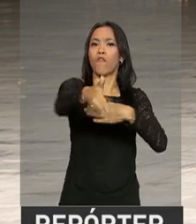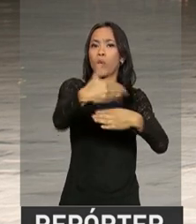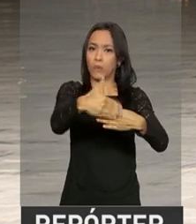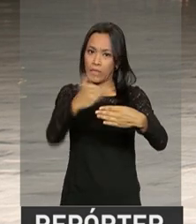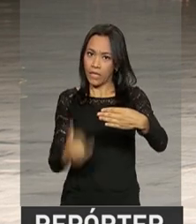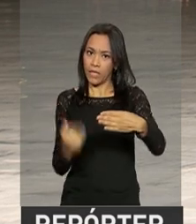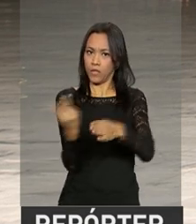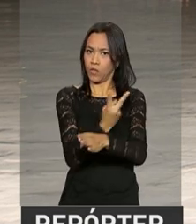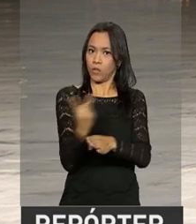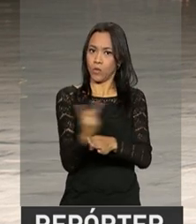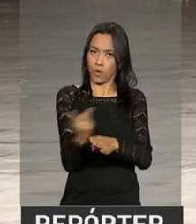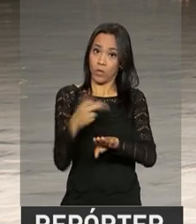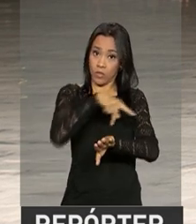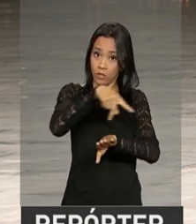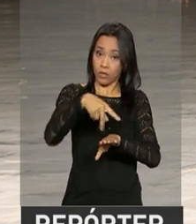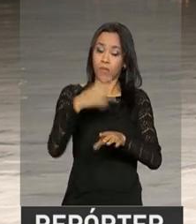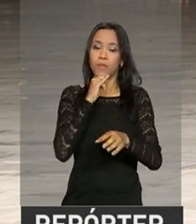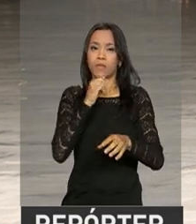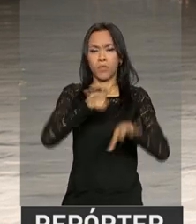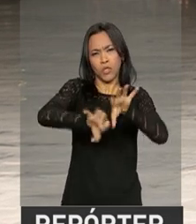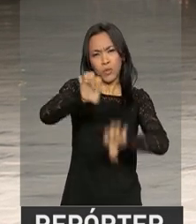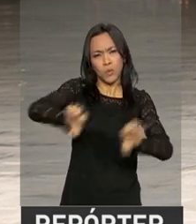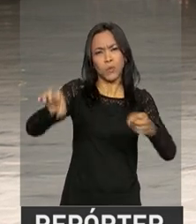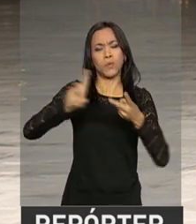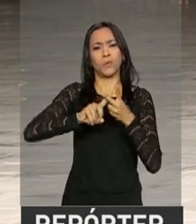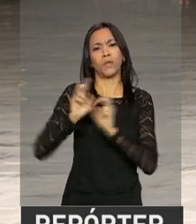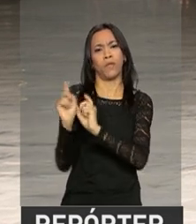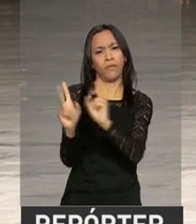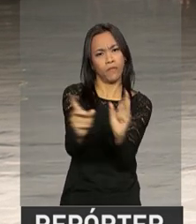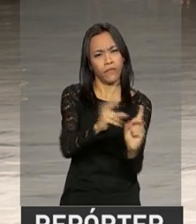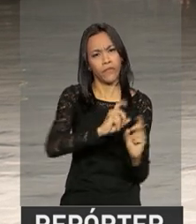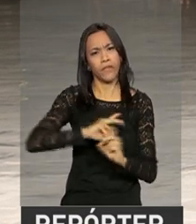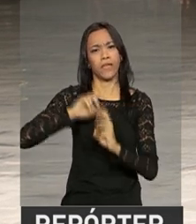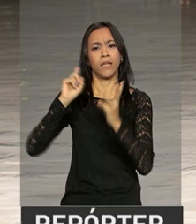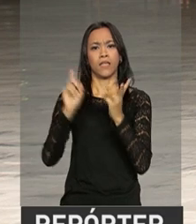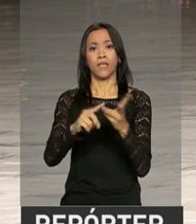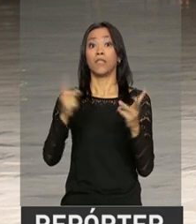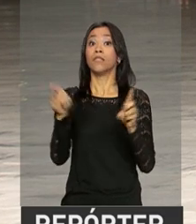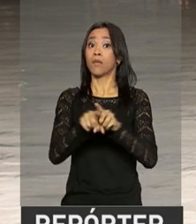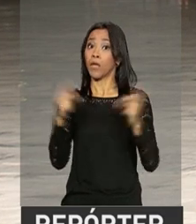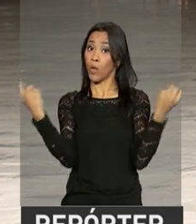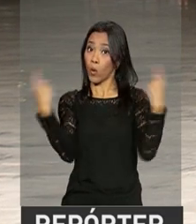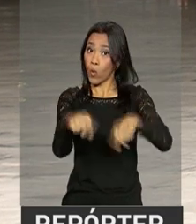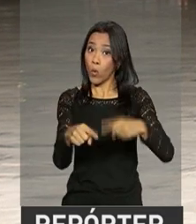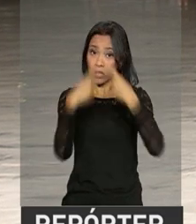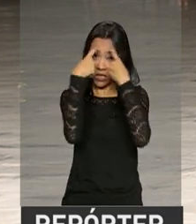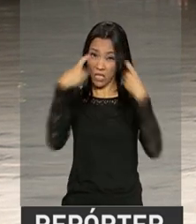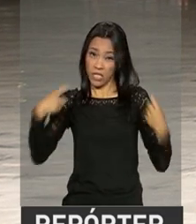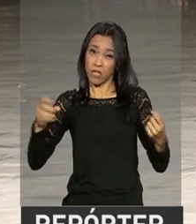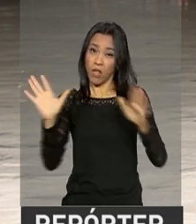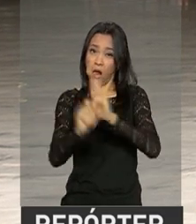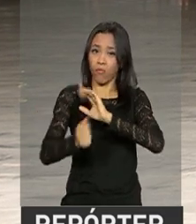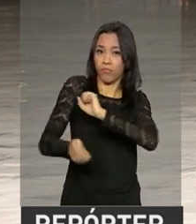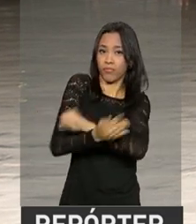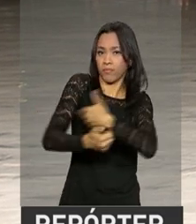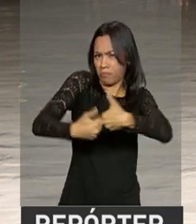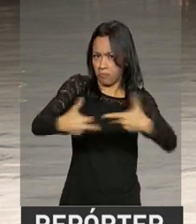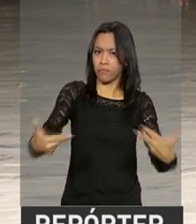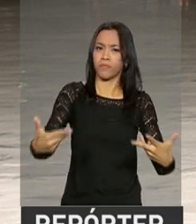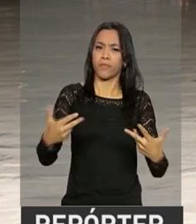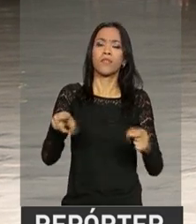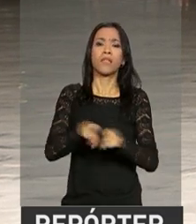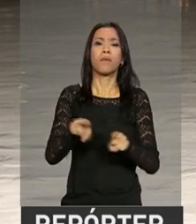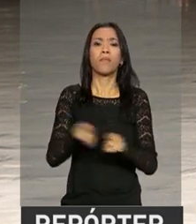especialmente em áreas como infraestrutura Comércio e também no combate a crimes ilícitos também deve ser